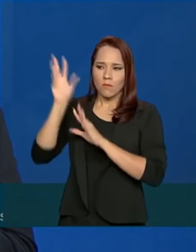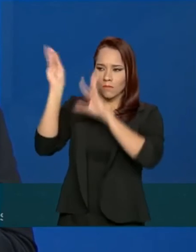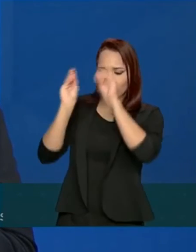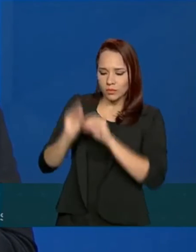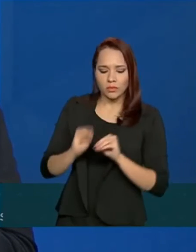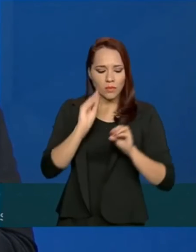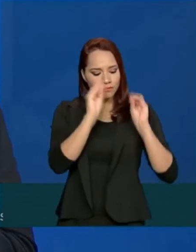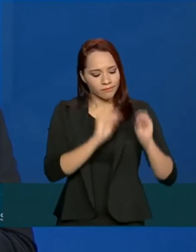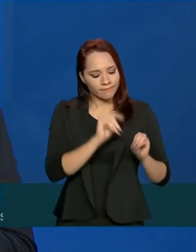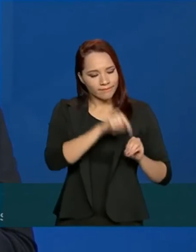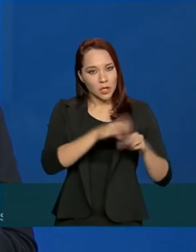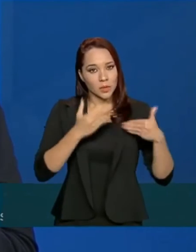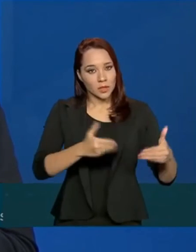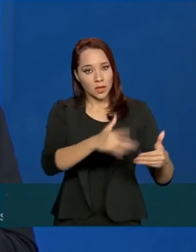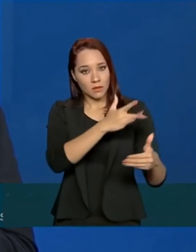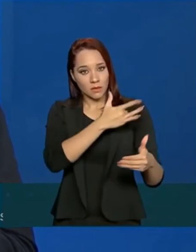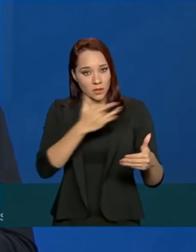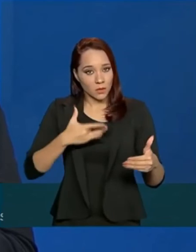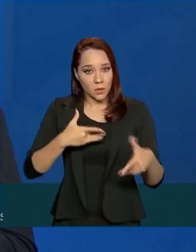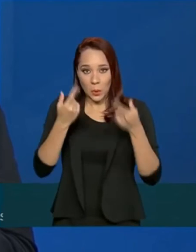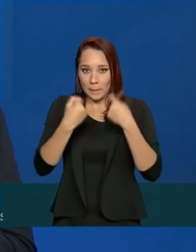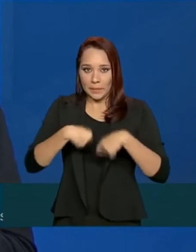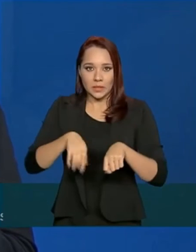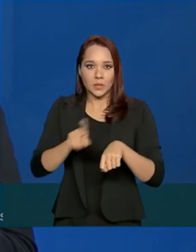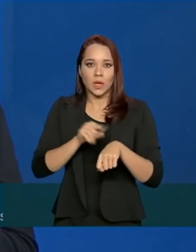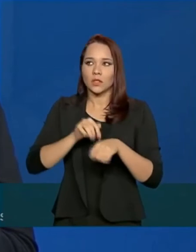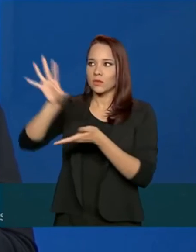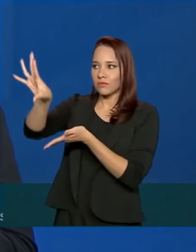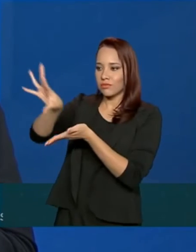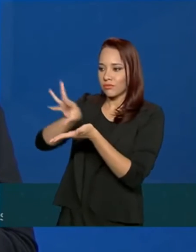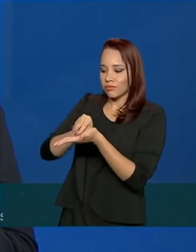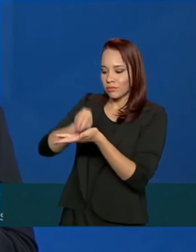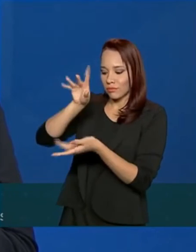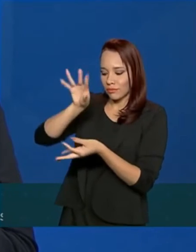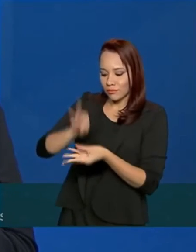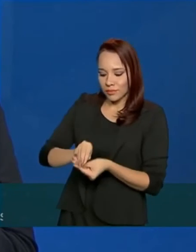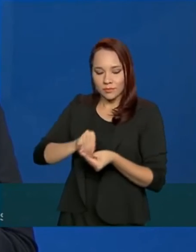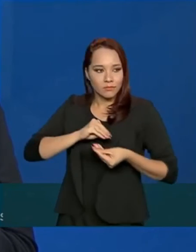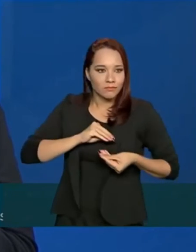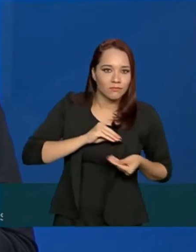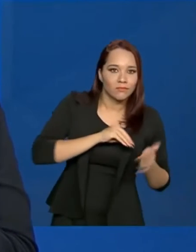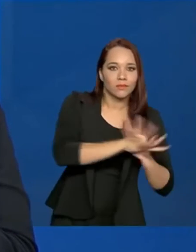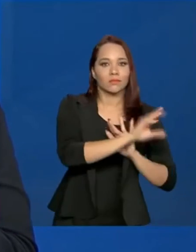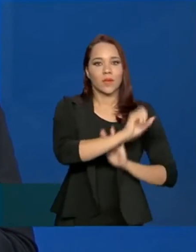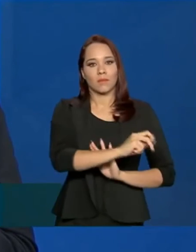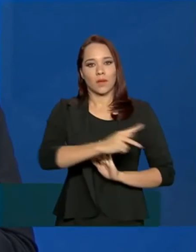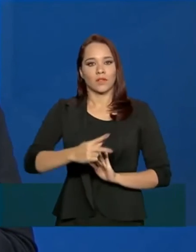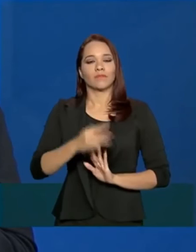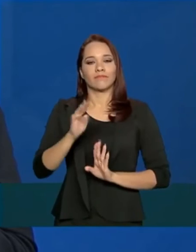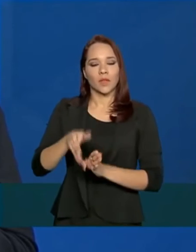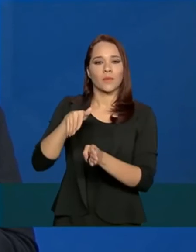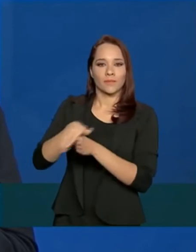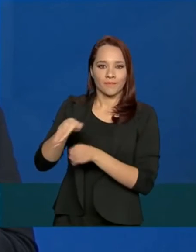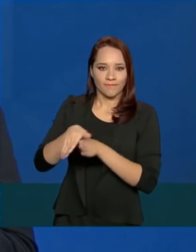fica hospedado aqui no Ministério da Saúde, sem a necessidade de exportar um arquivo por um aplicativo. Nós passamos as